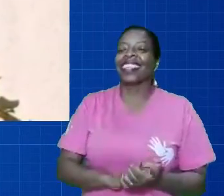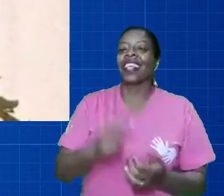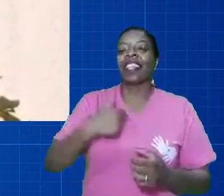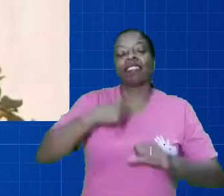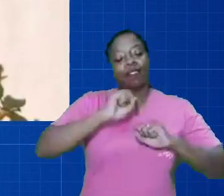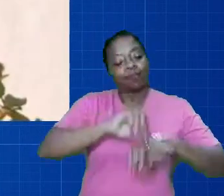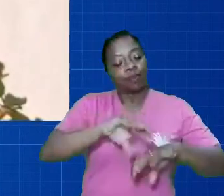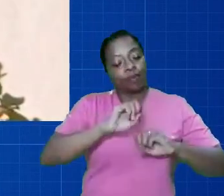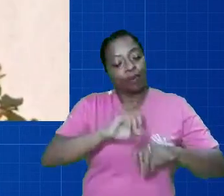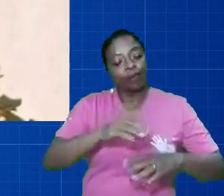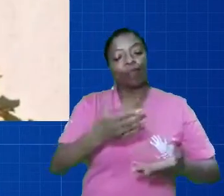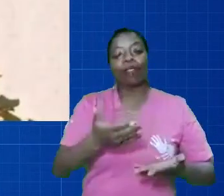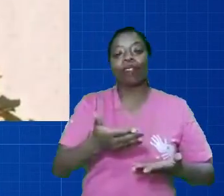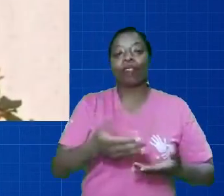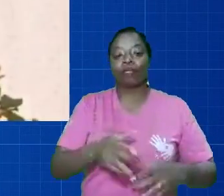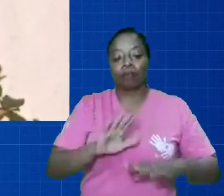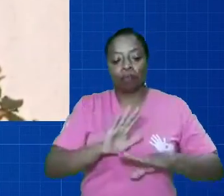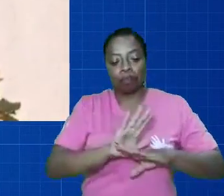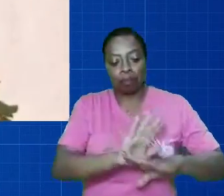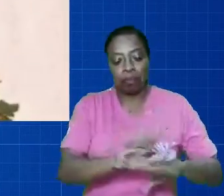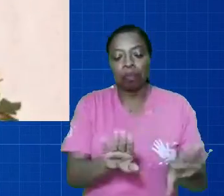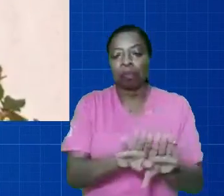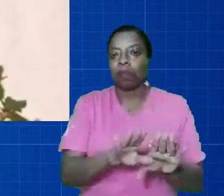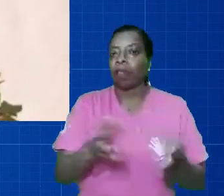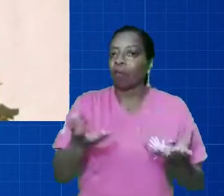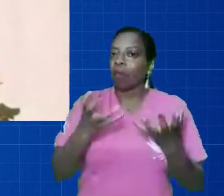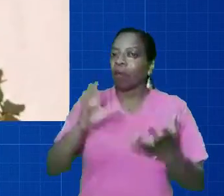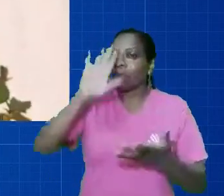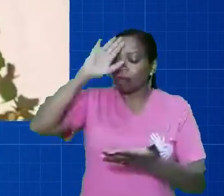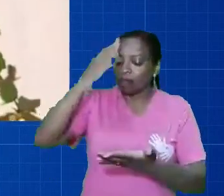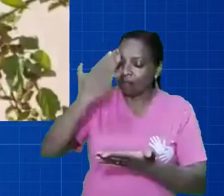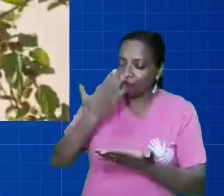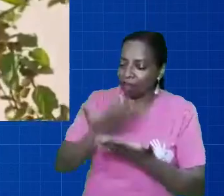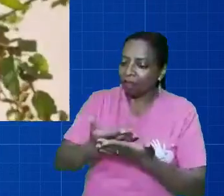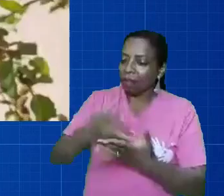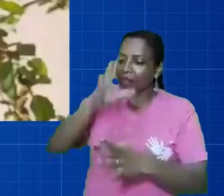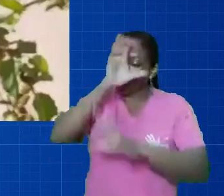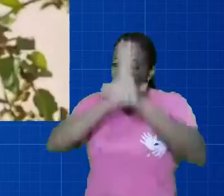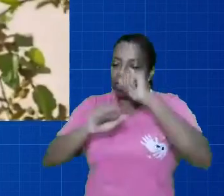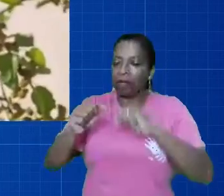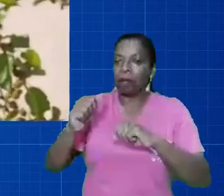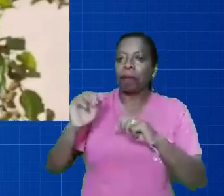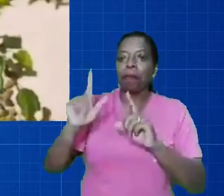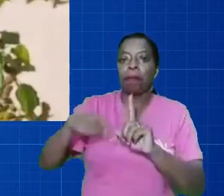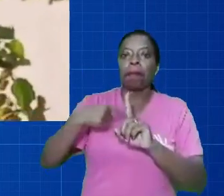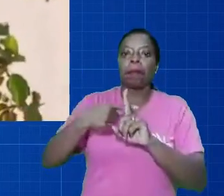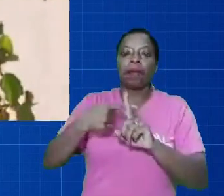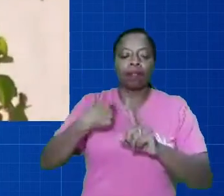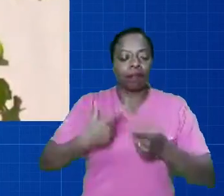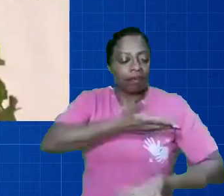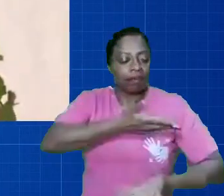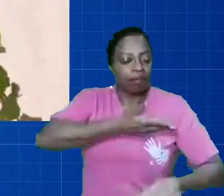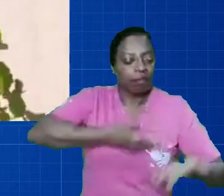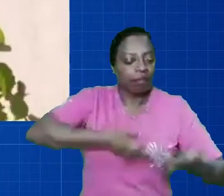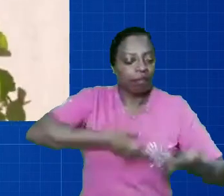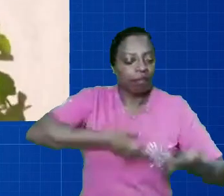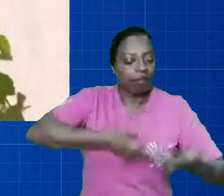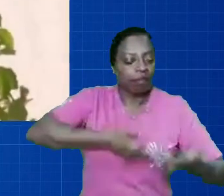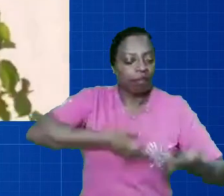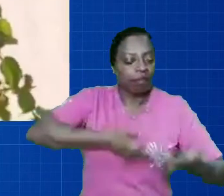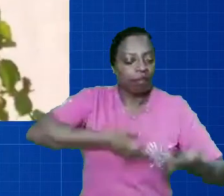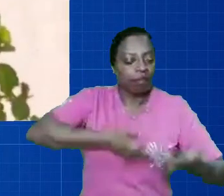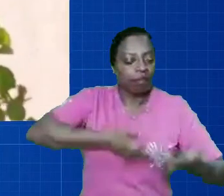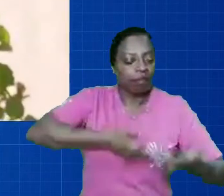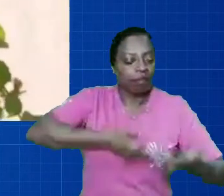também a construção da pessoa que o meu filho, que eu quero que ele seja, e do homem de caráter, e tudo